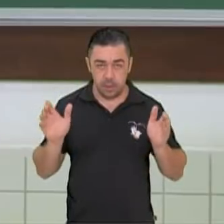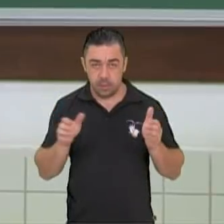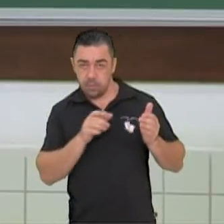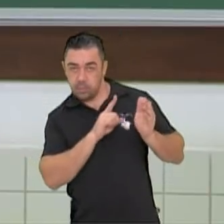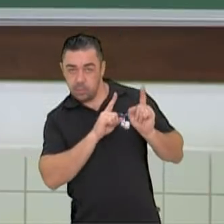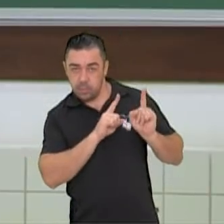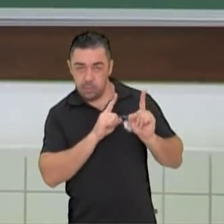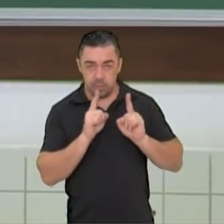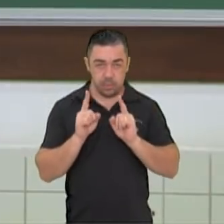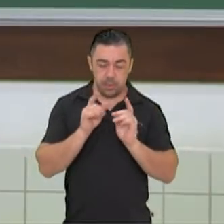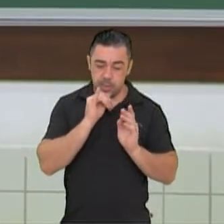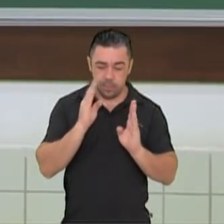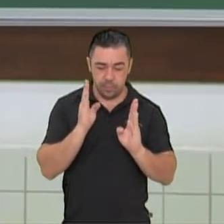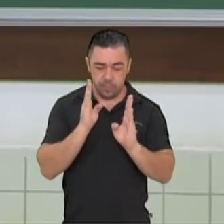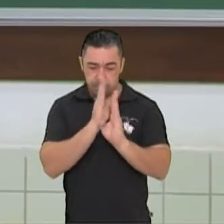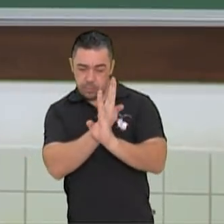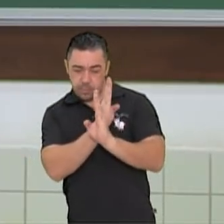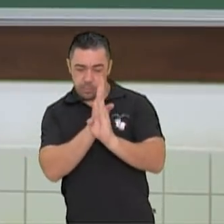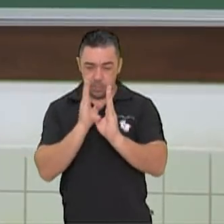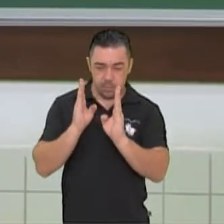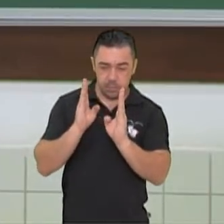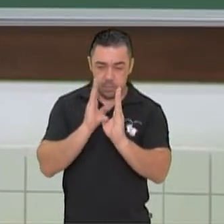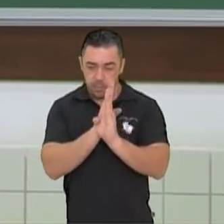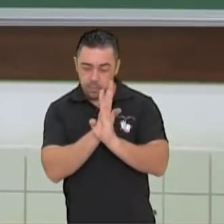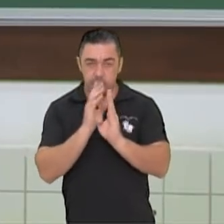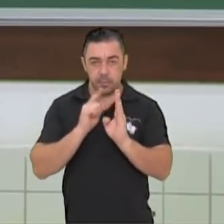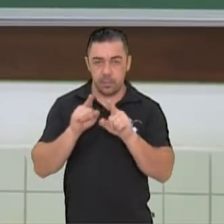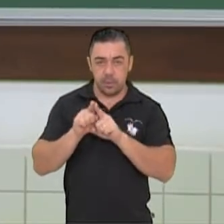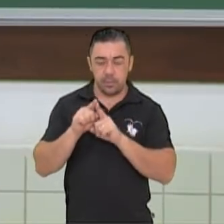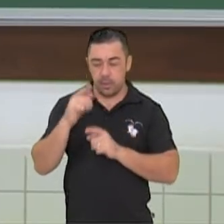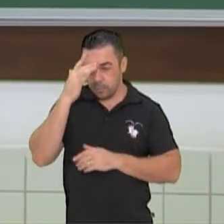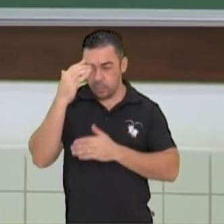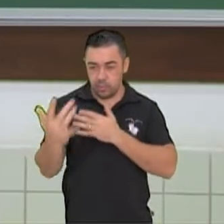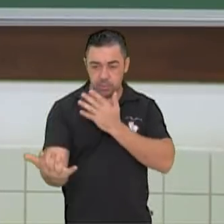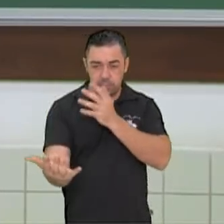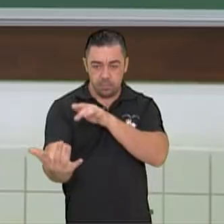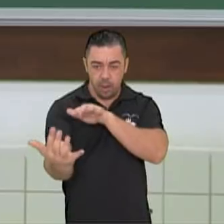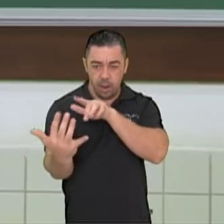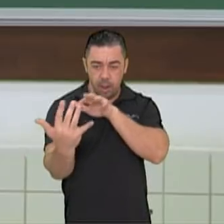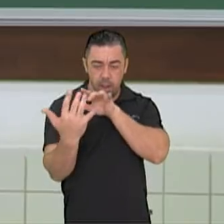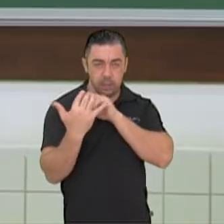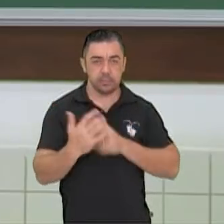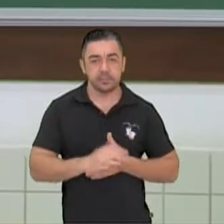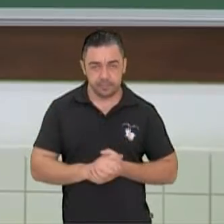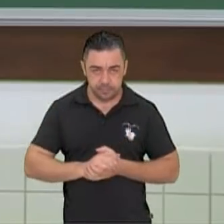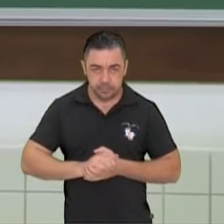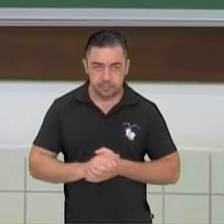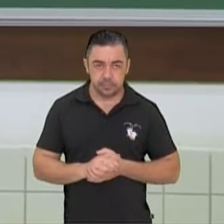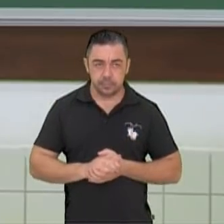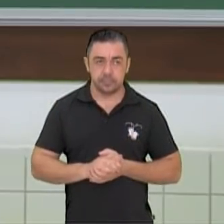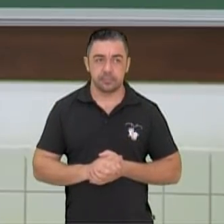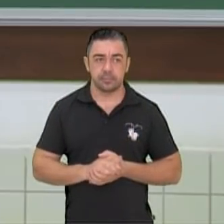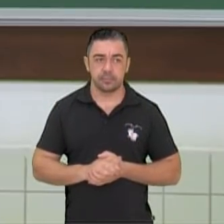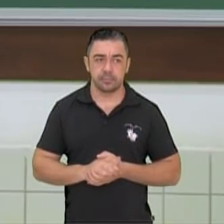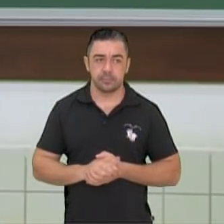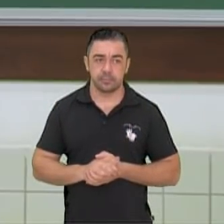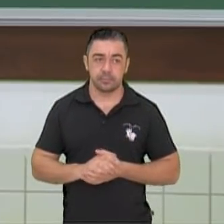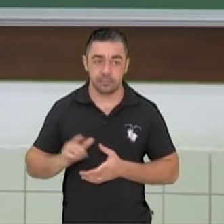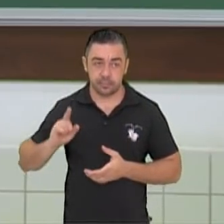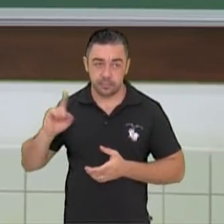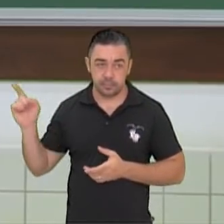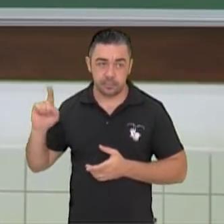proteger também contra um ataque também dos outros soldados que estão tentando invadir, também, dos outros guerreiros. E